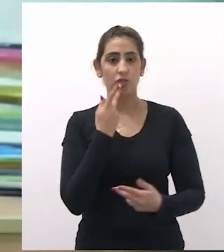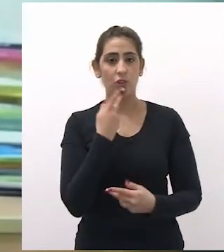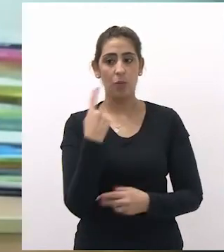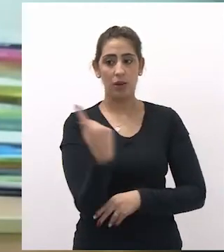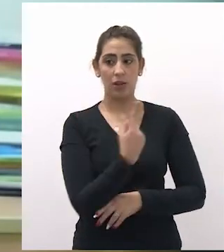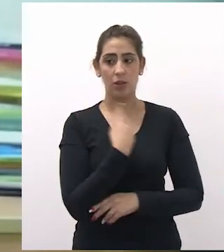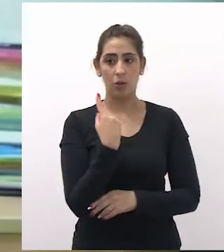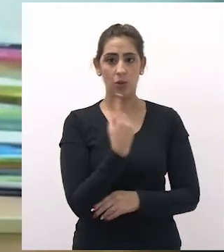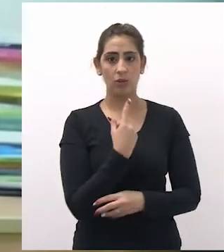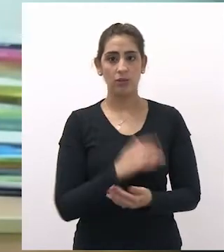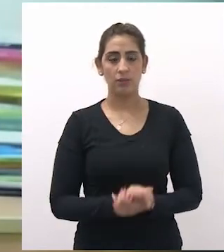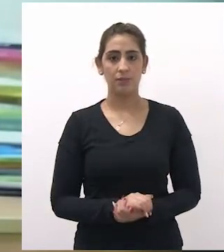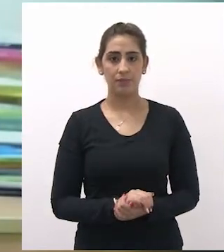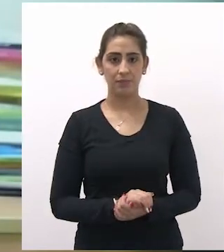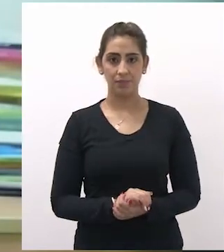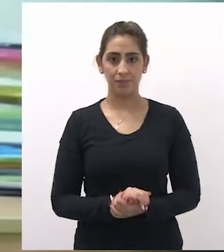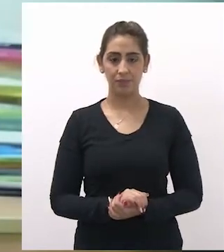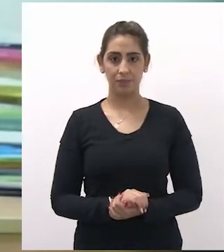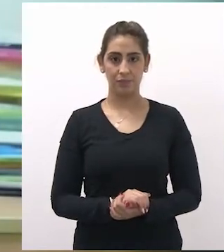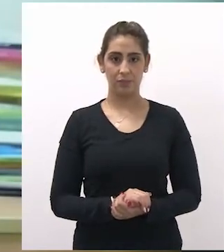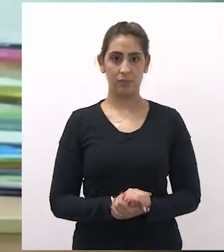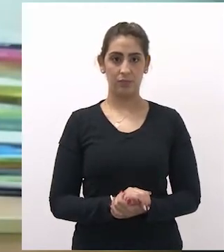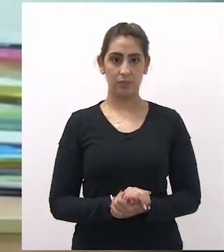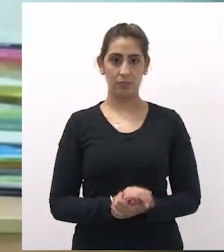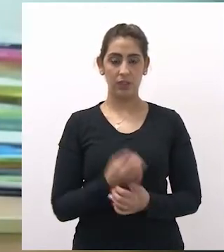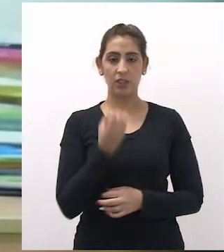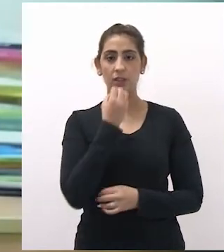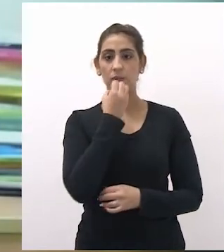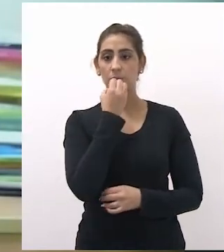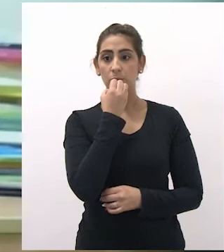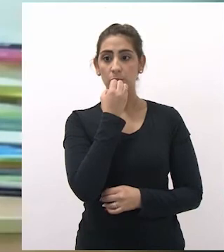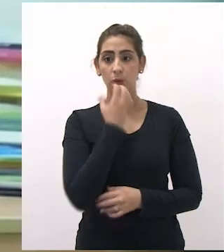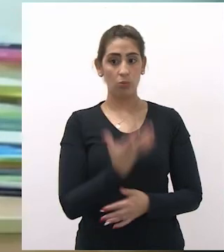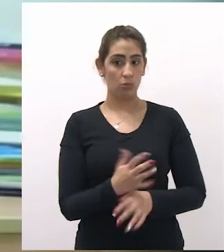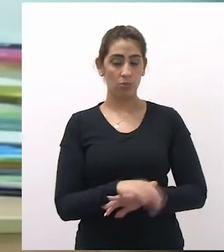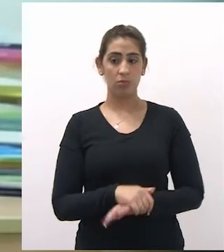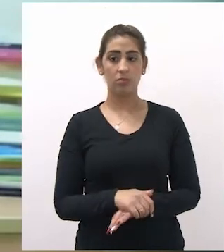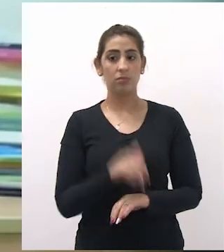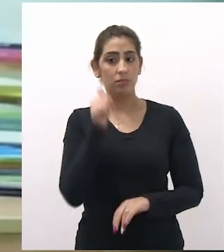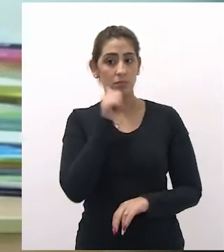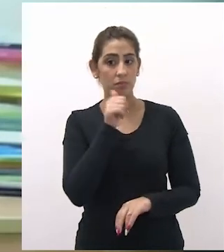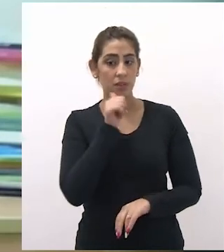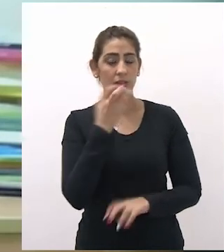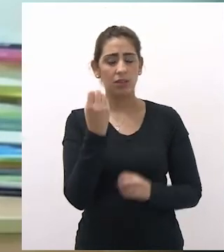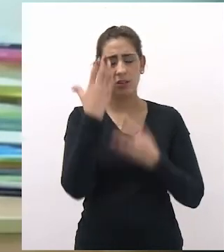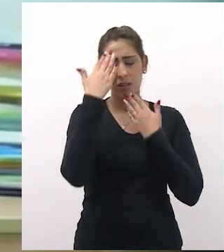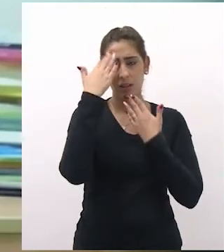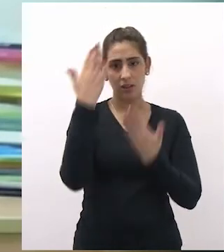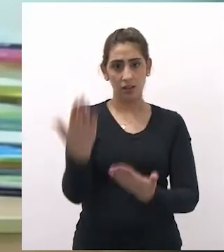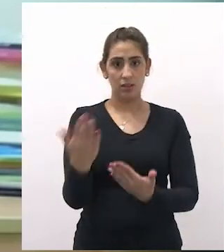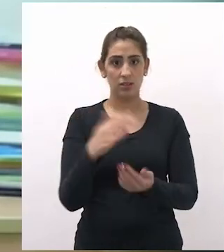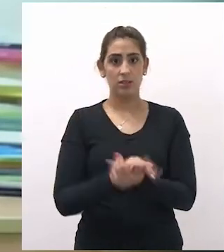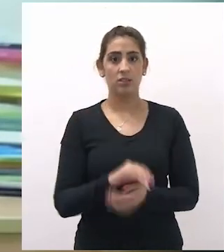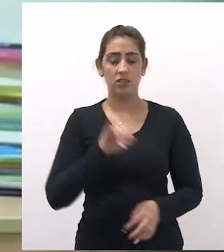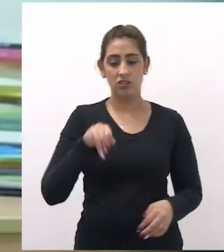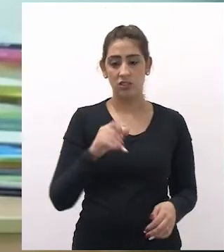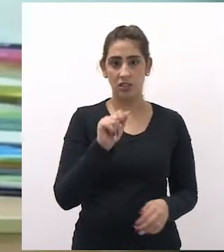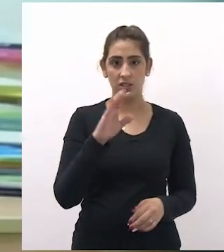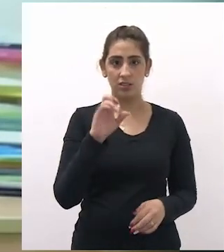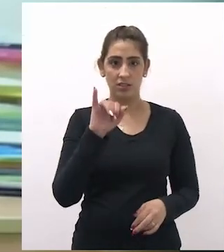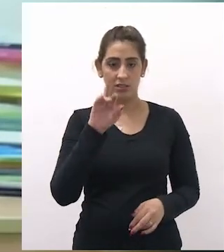seus comentários aí no chat. Bom, então, meninas, quero agradecer a